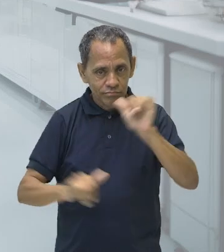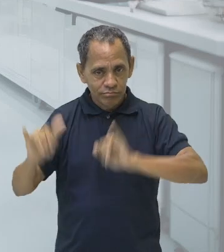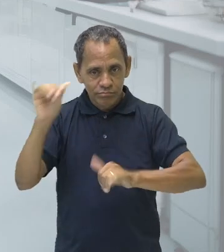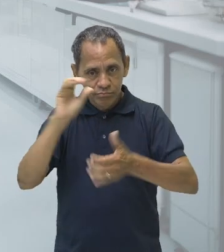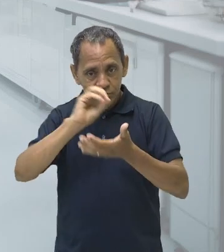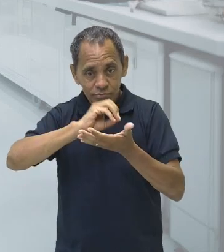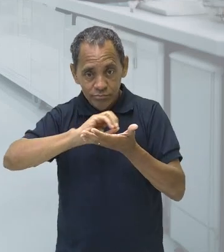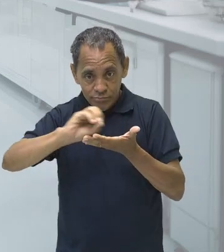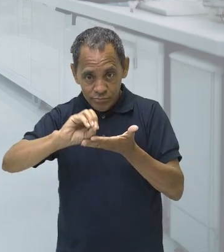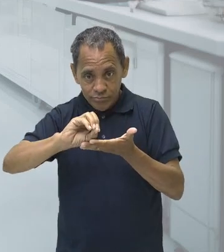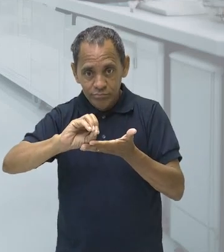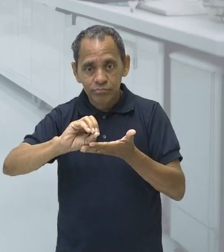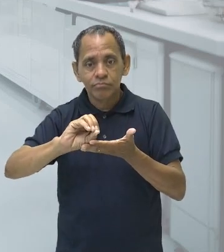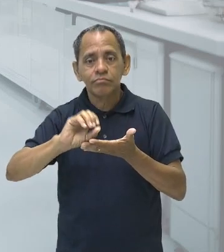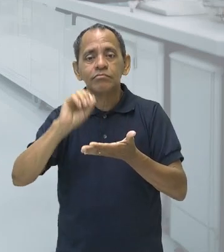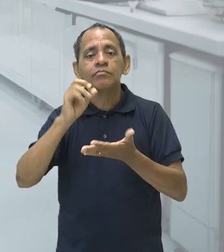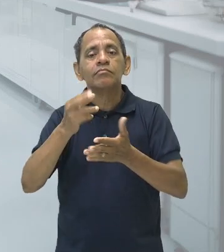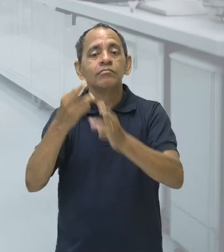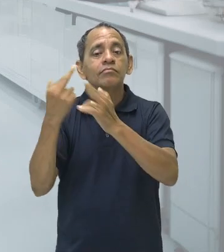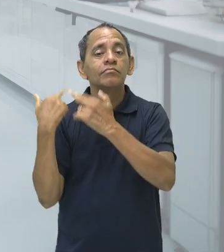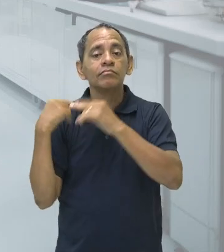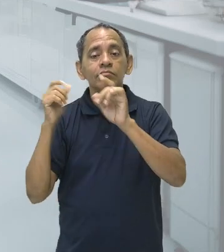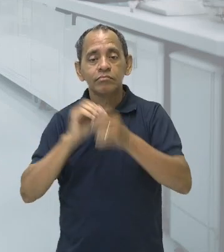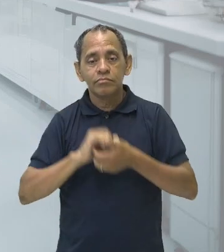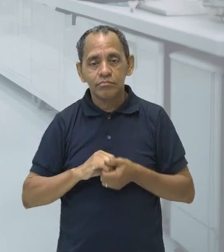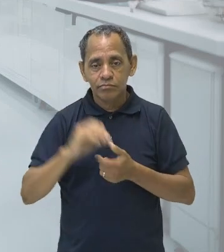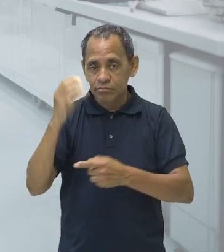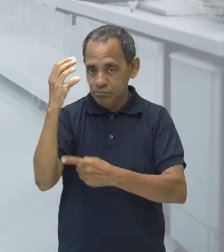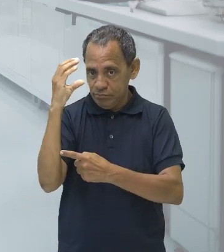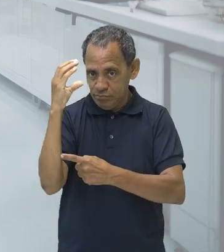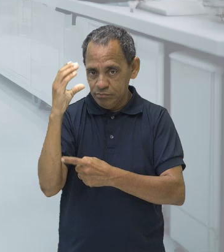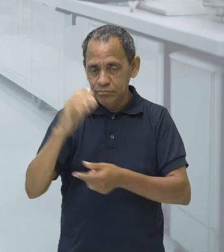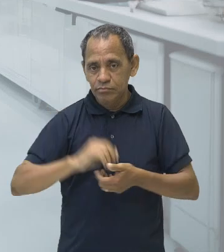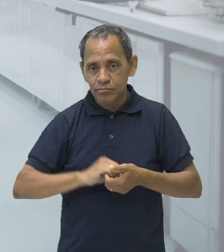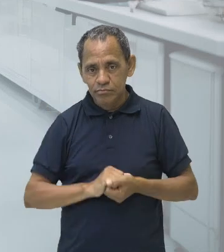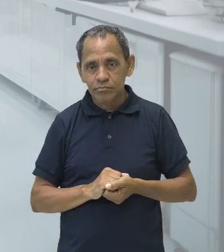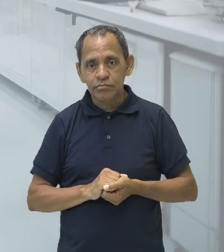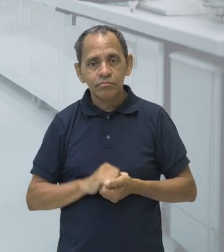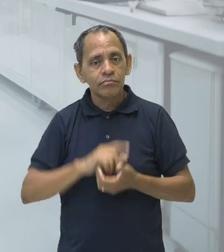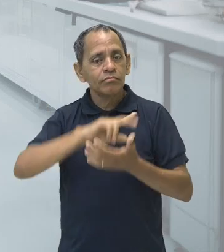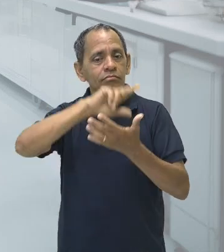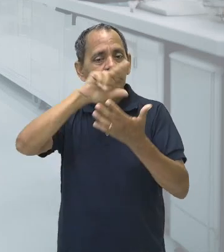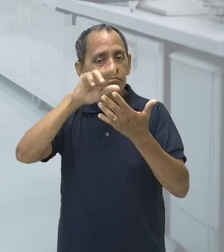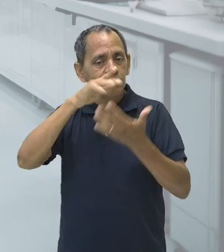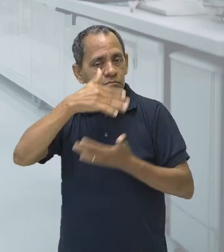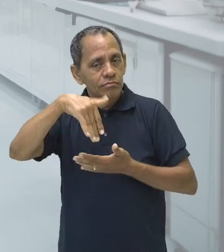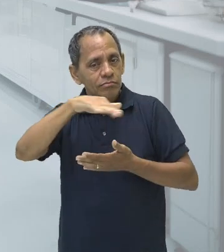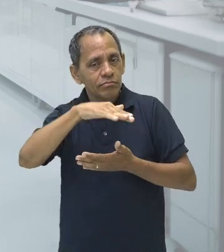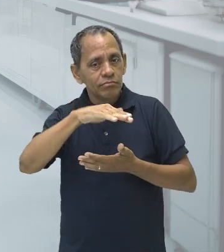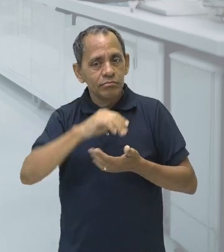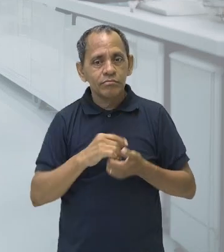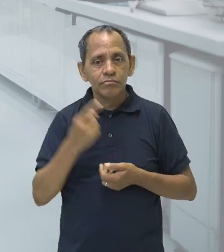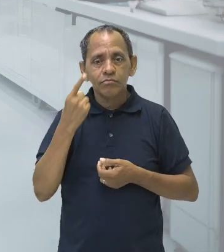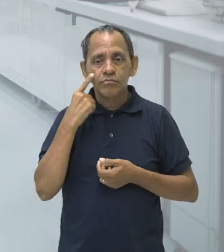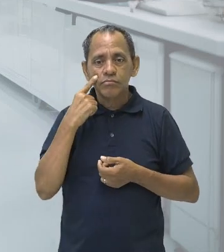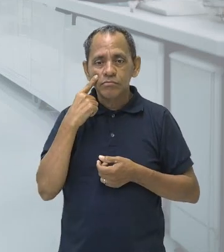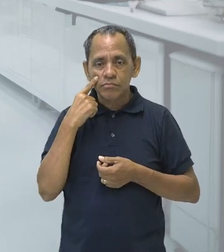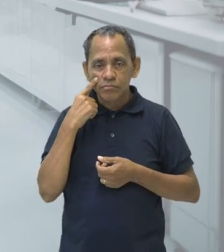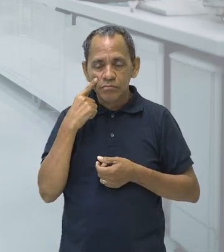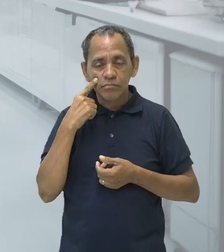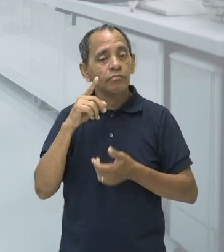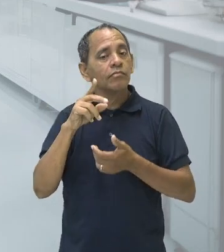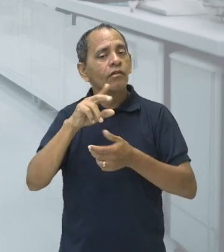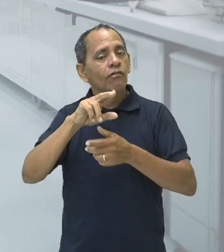orgânica, que é responsável aí pelo carbono, em várias áreas. Você vai ver várias vezes